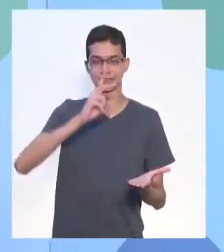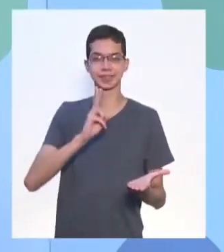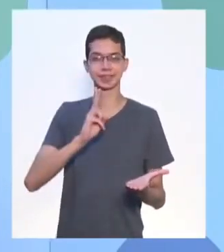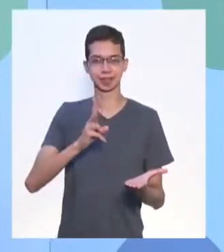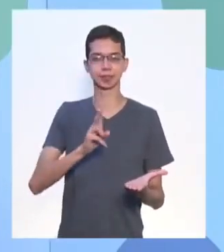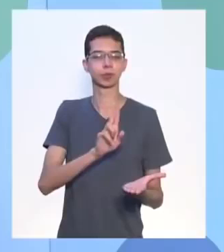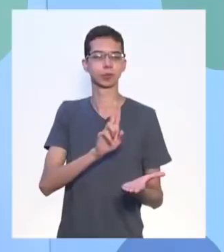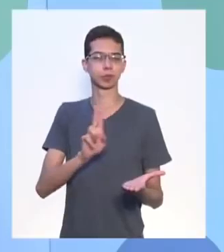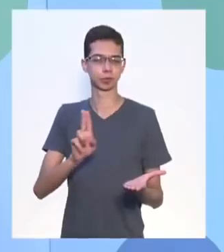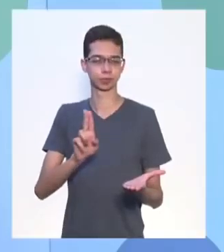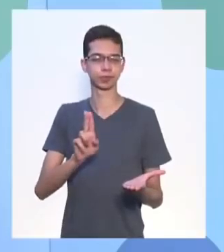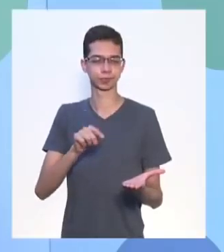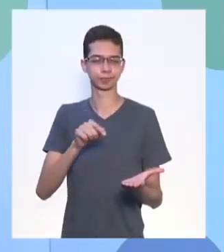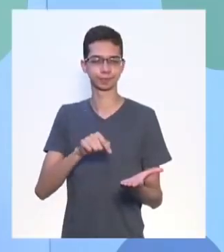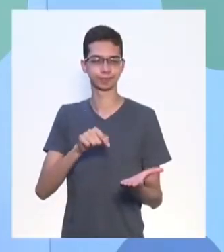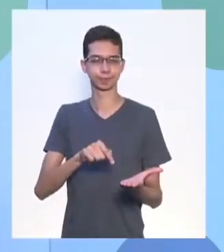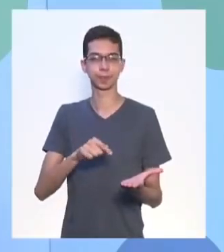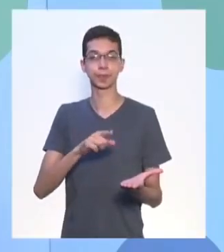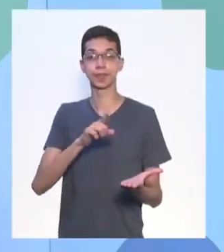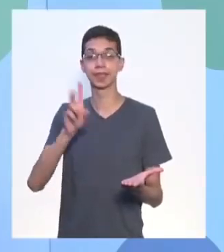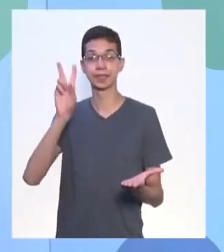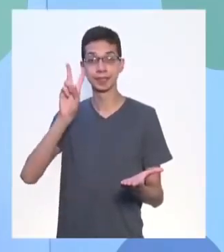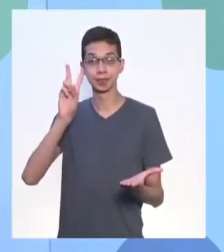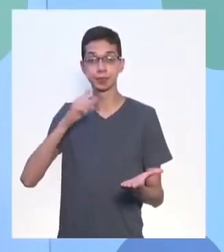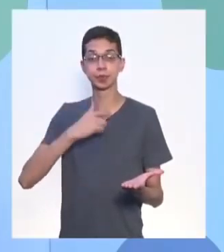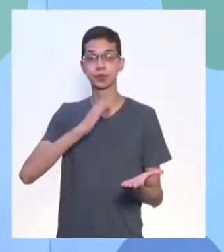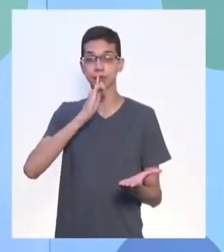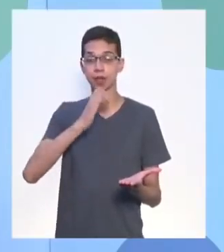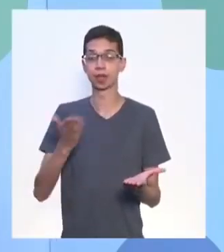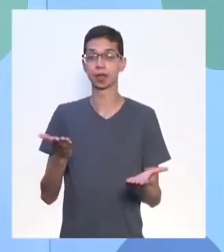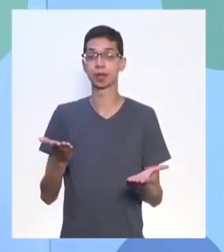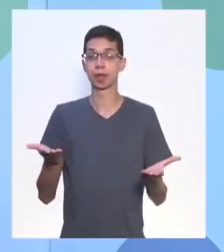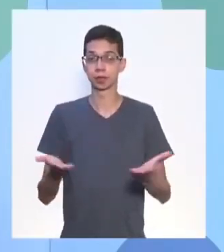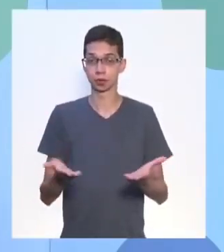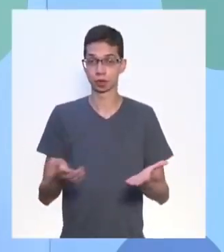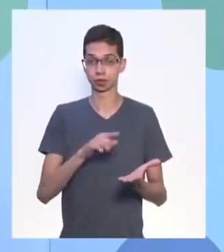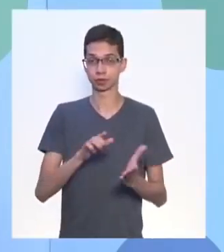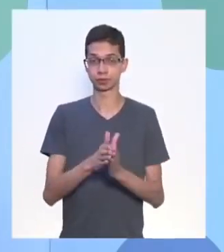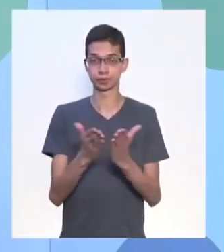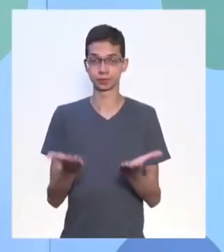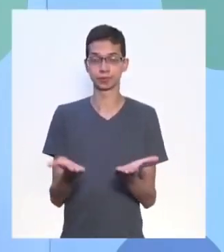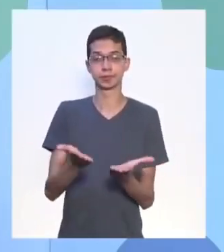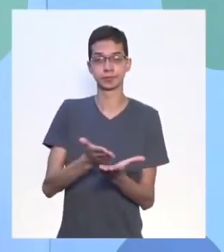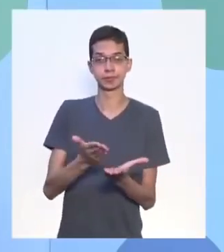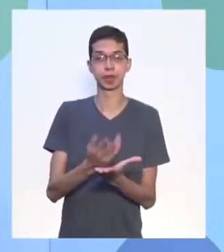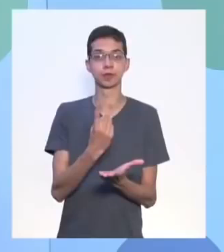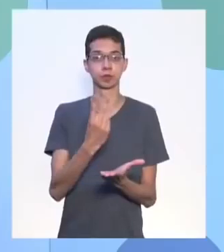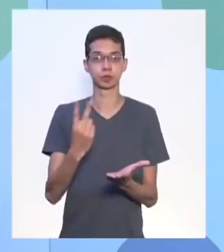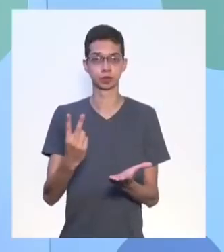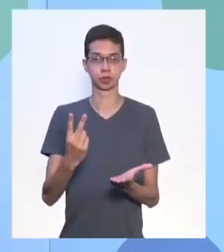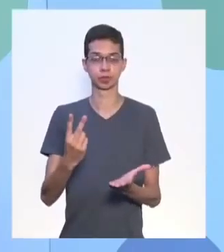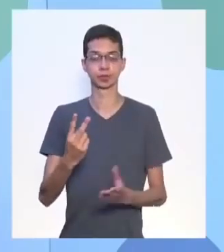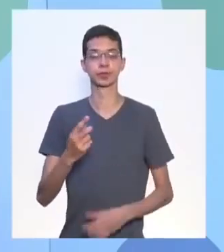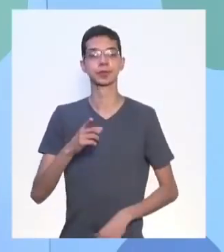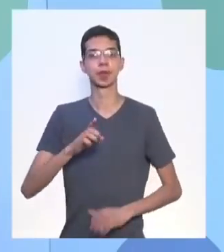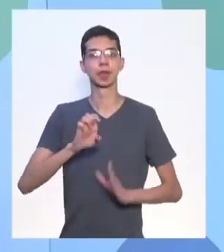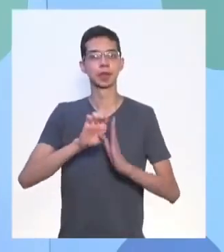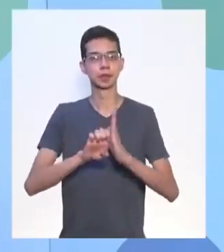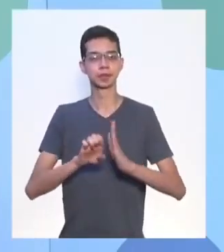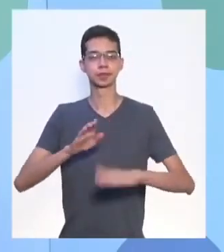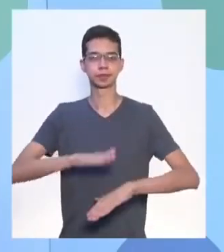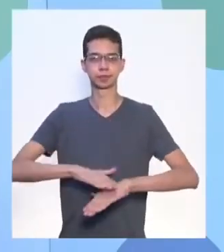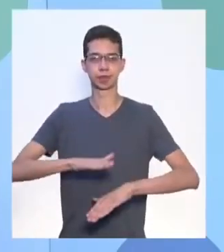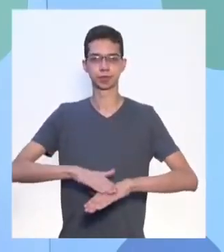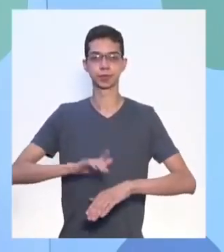agora, para os alunos, retomem lá na página 22, façam os exercícios depois, não agora, tá? E postem na